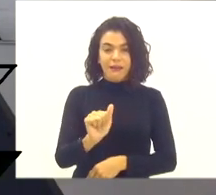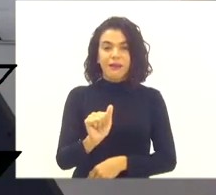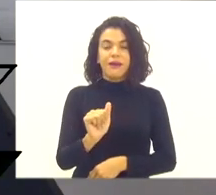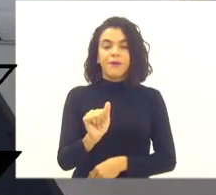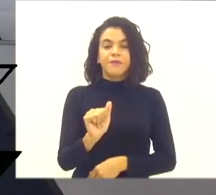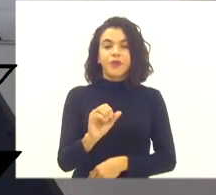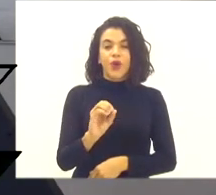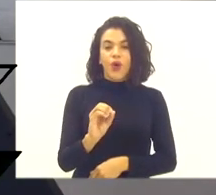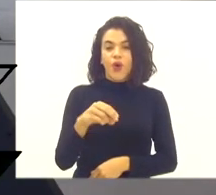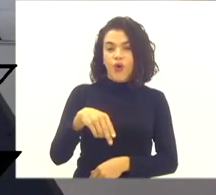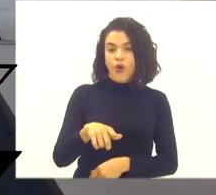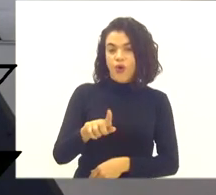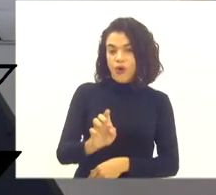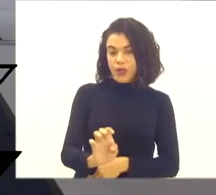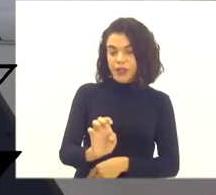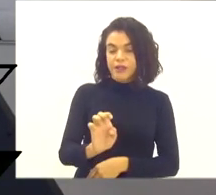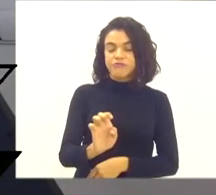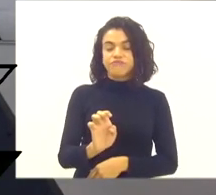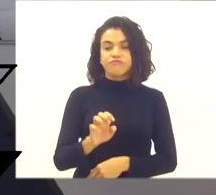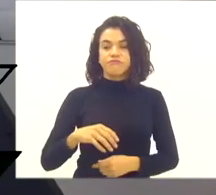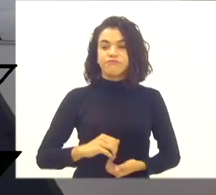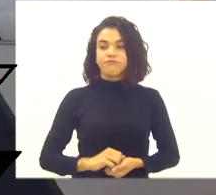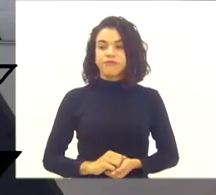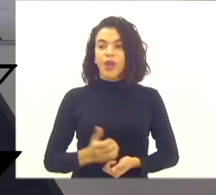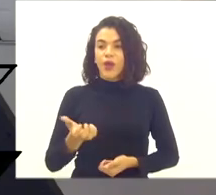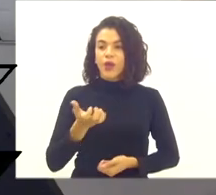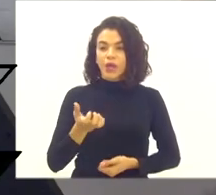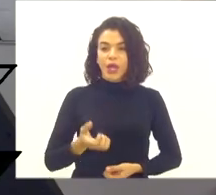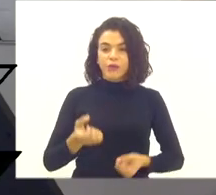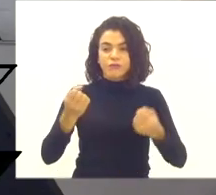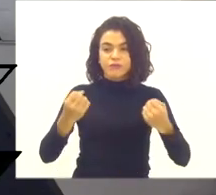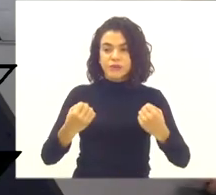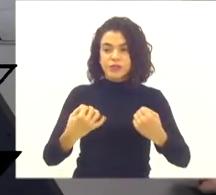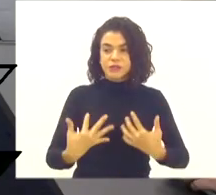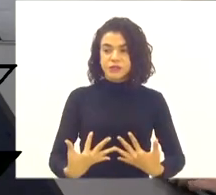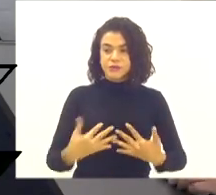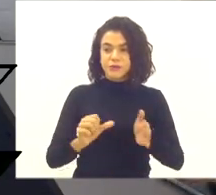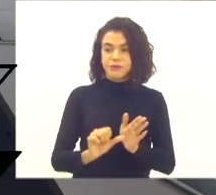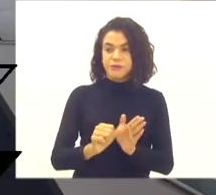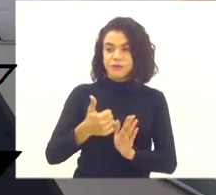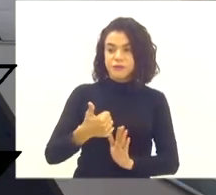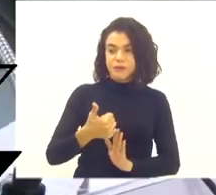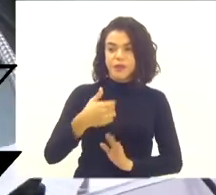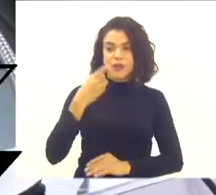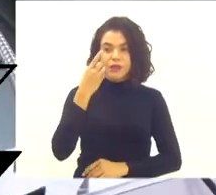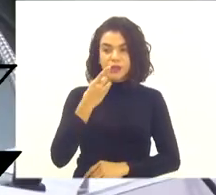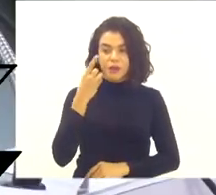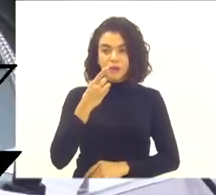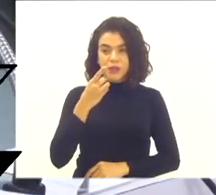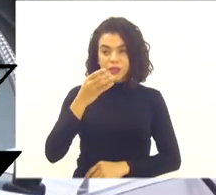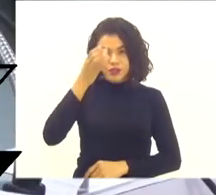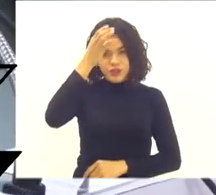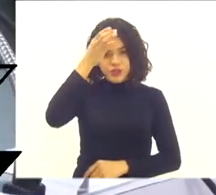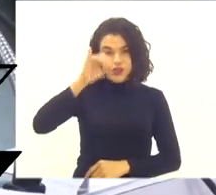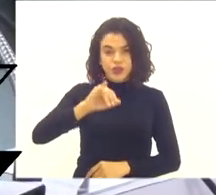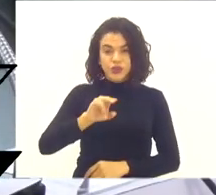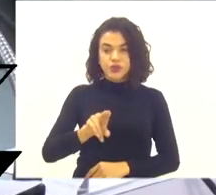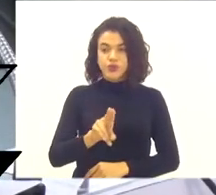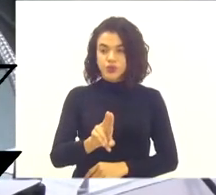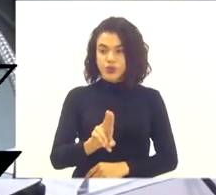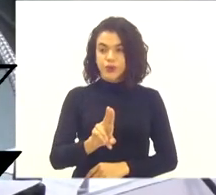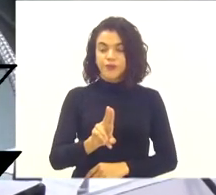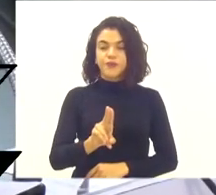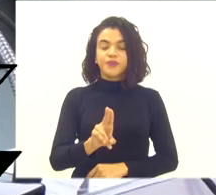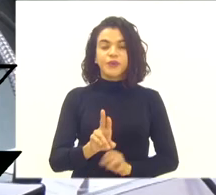coding right eu queria fazer aqui algumas justificativas em primeiro lugar da deputada tia Ju que